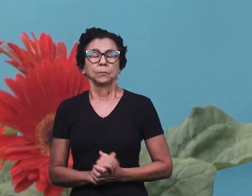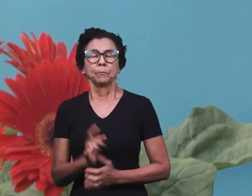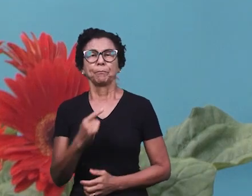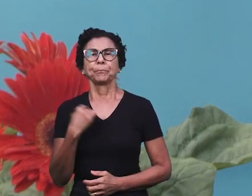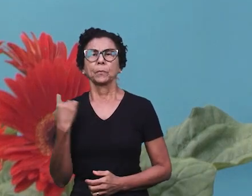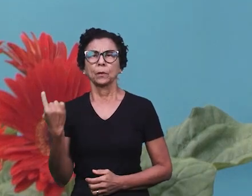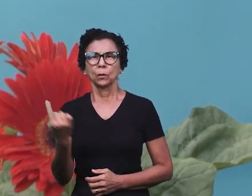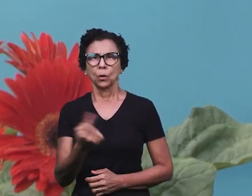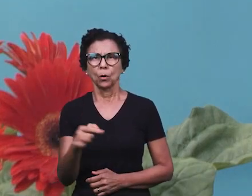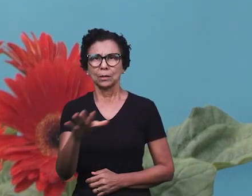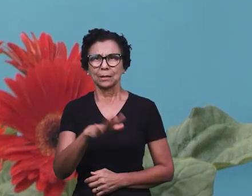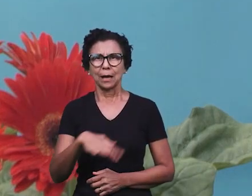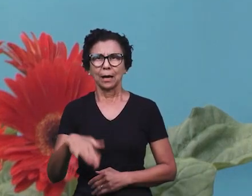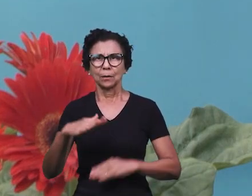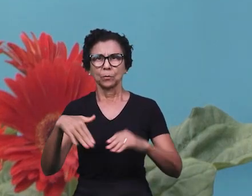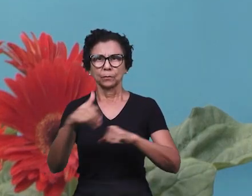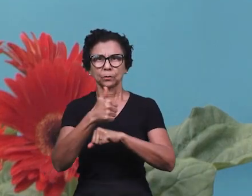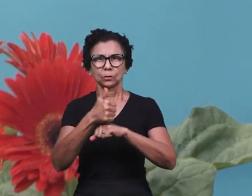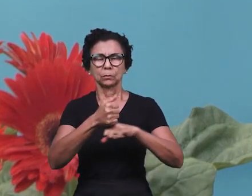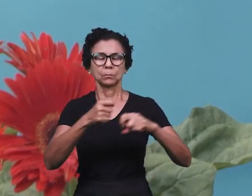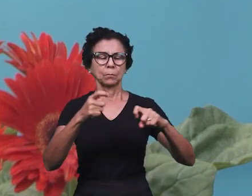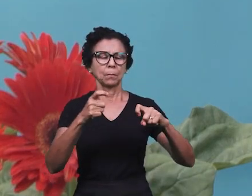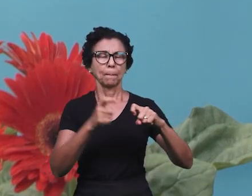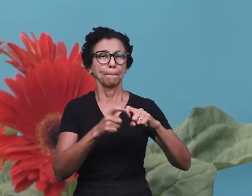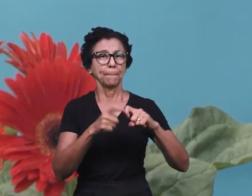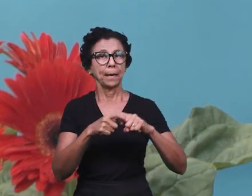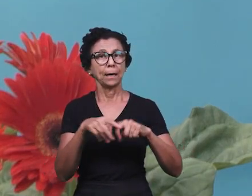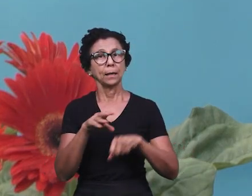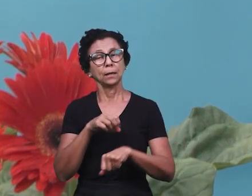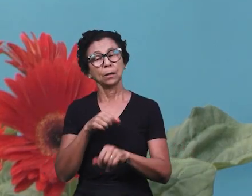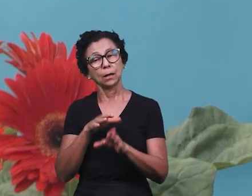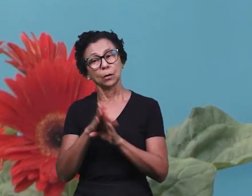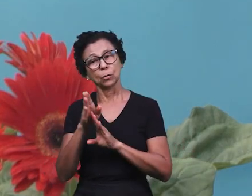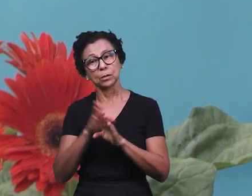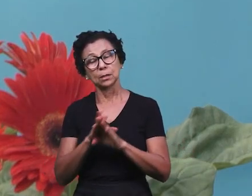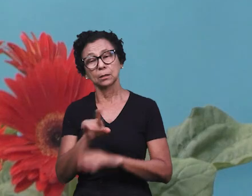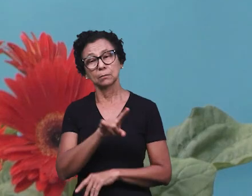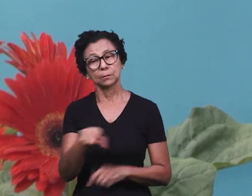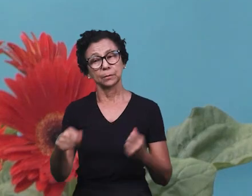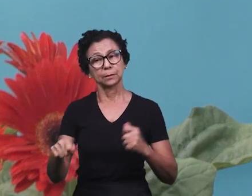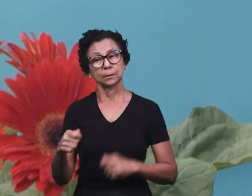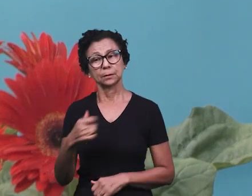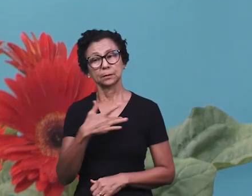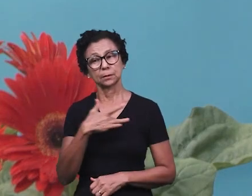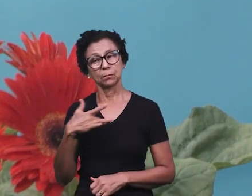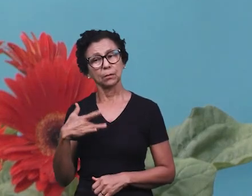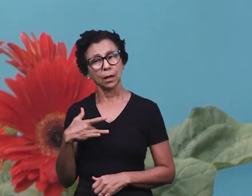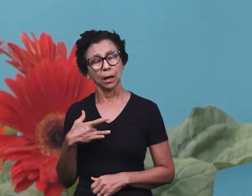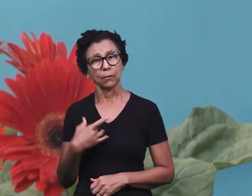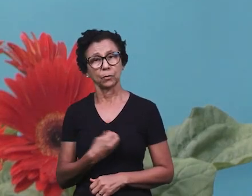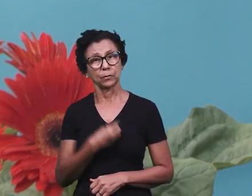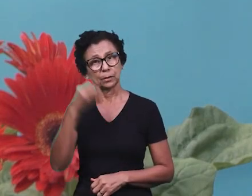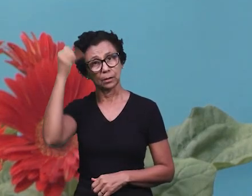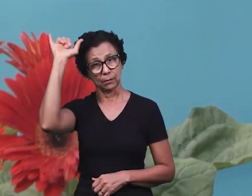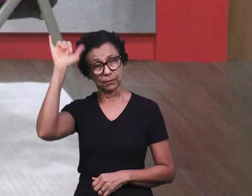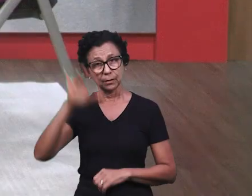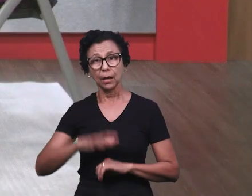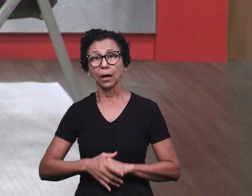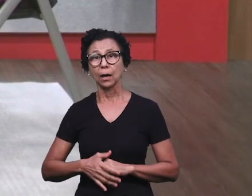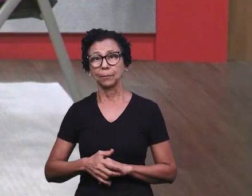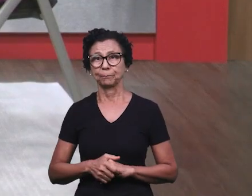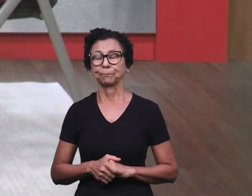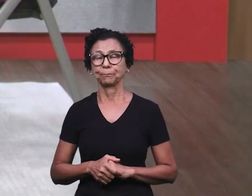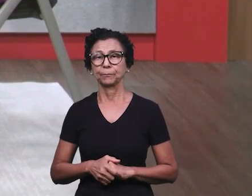nós como médicos, nós orientamos o nosso paciente realmente a ter um estilo de vida saudável para não ter a doença.